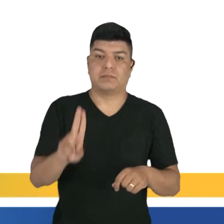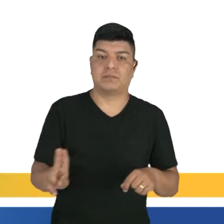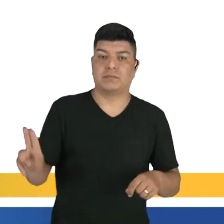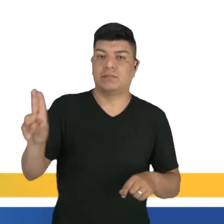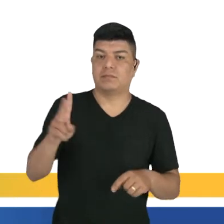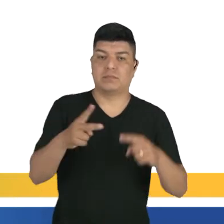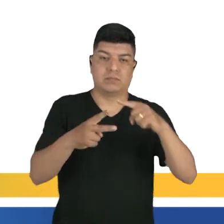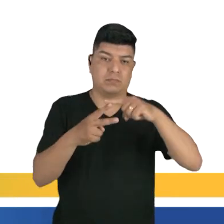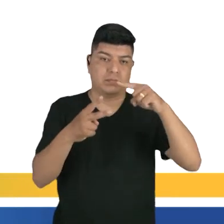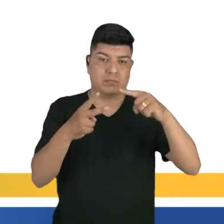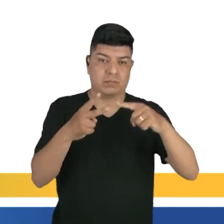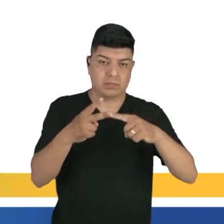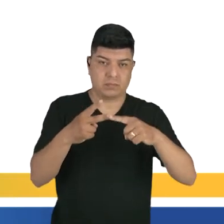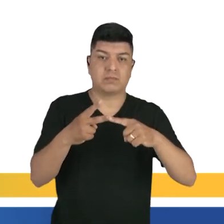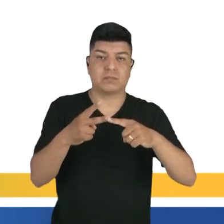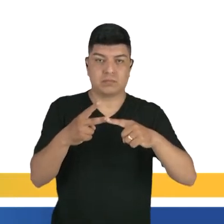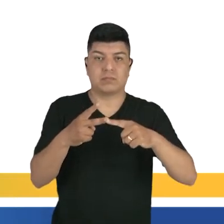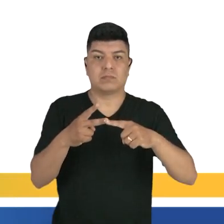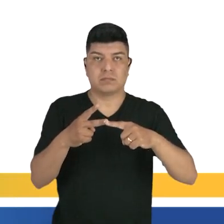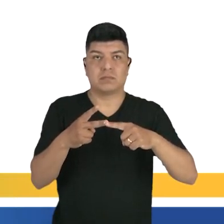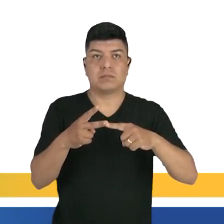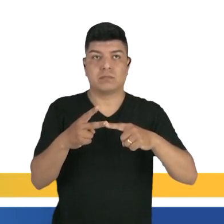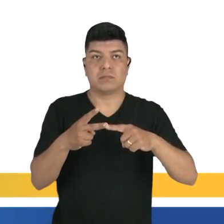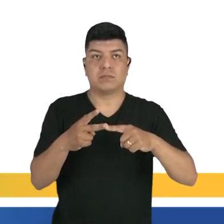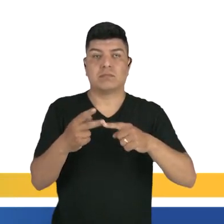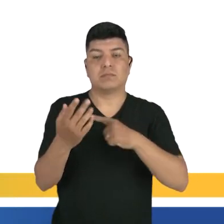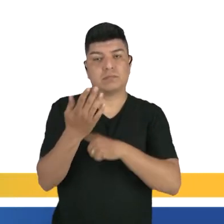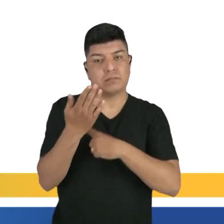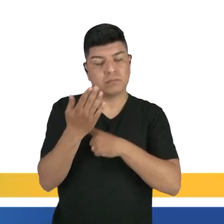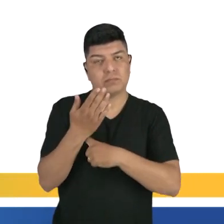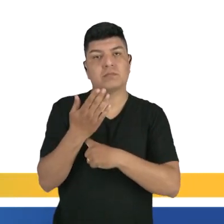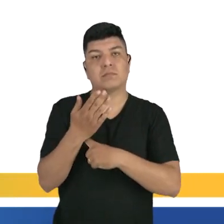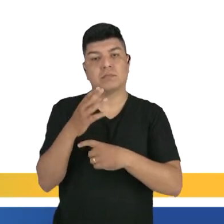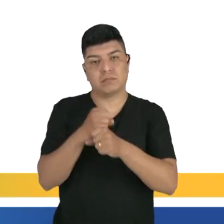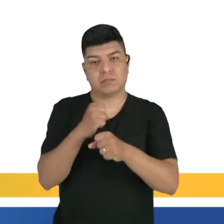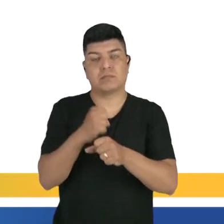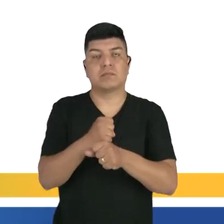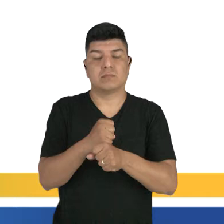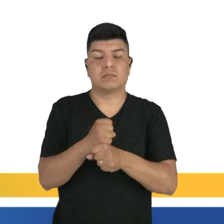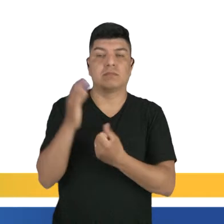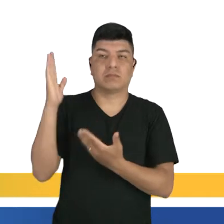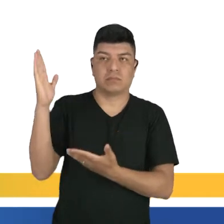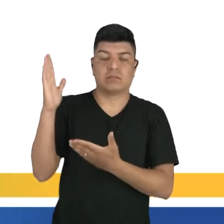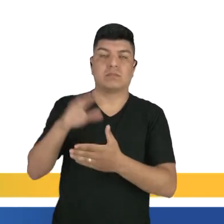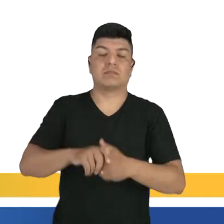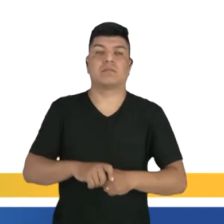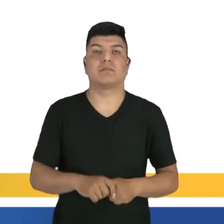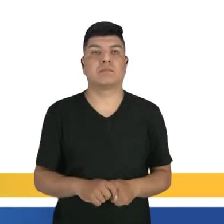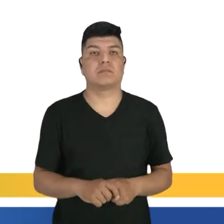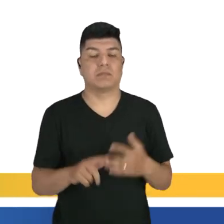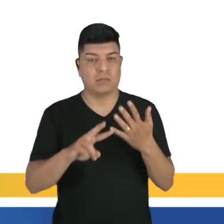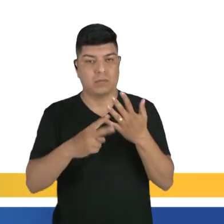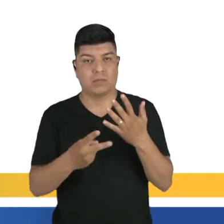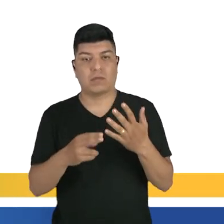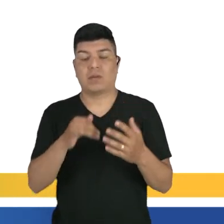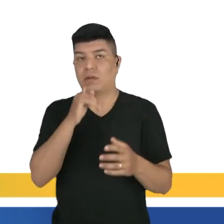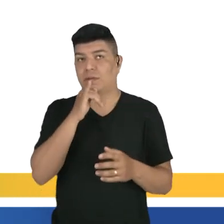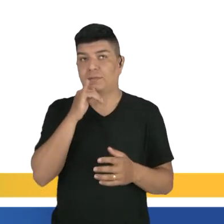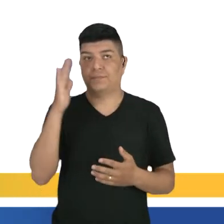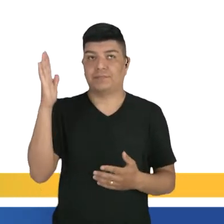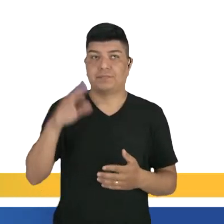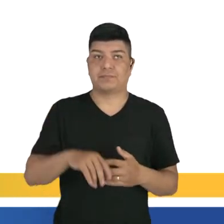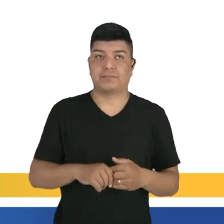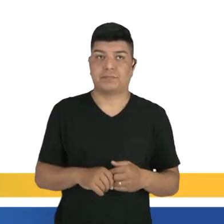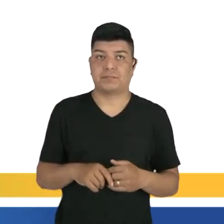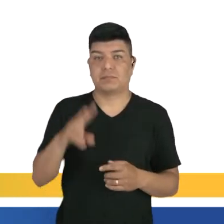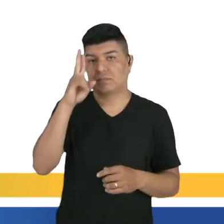trabalhar com duas propriedades que me auxiliariam a calcular essa potência. Então a primeira seria o